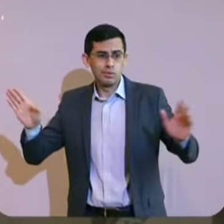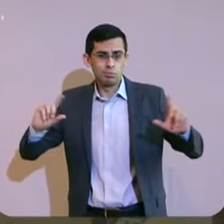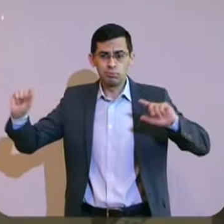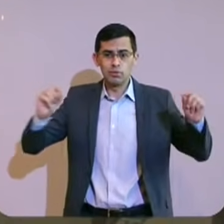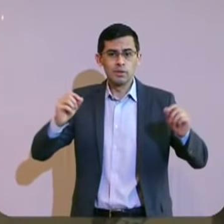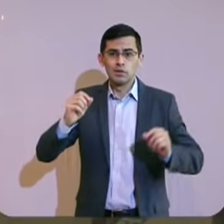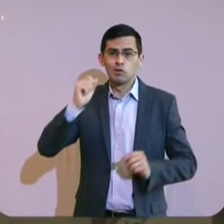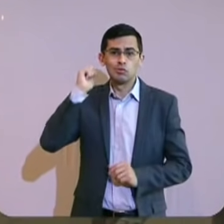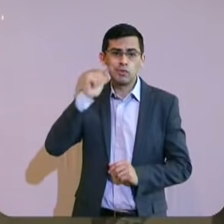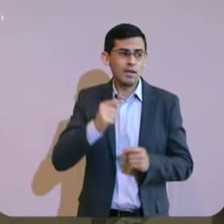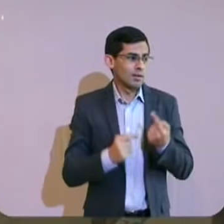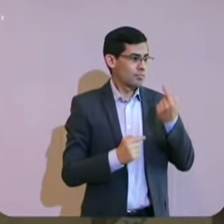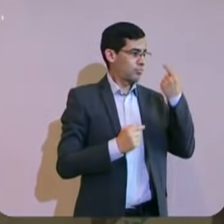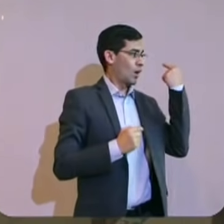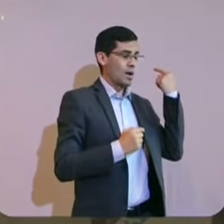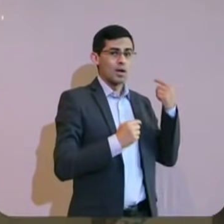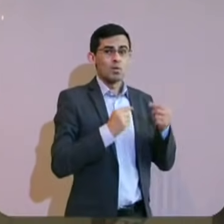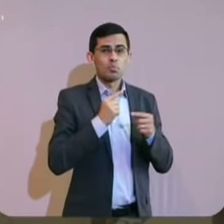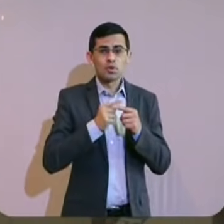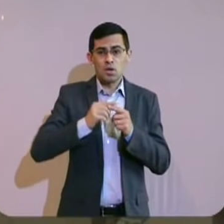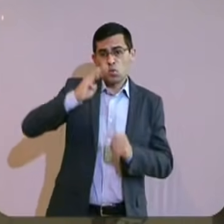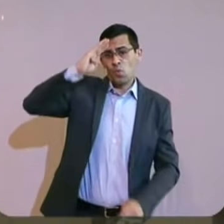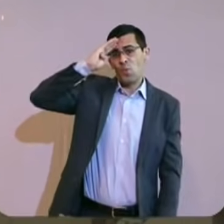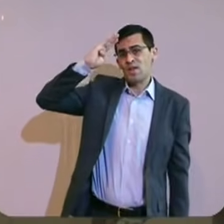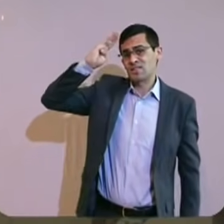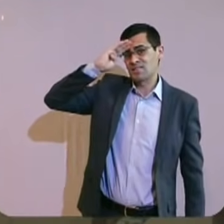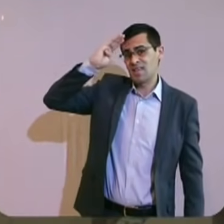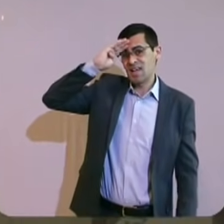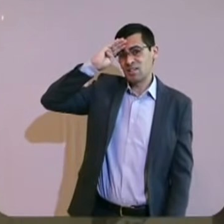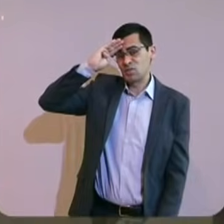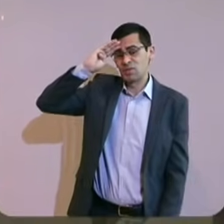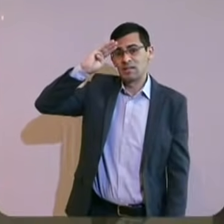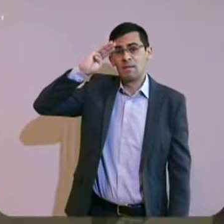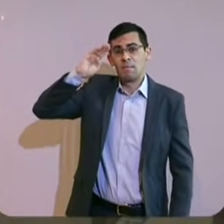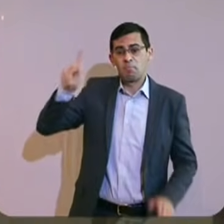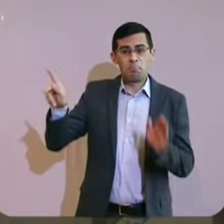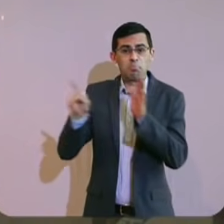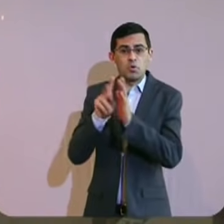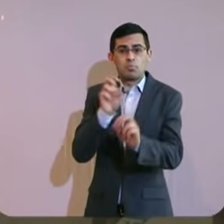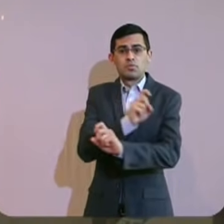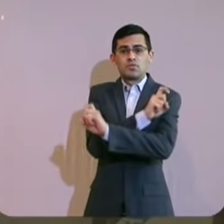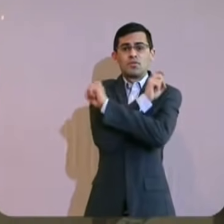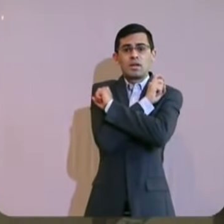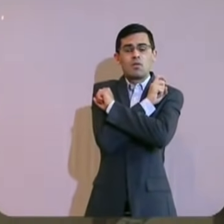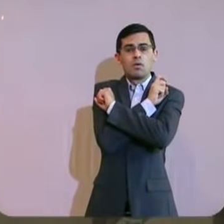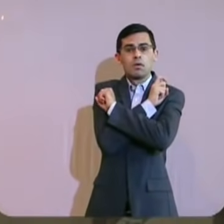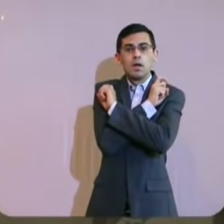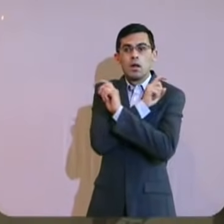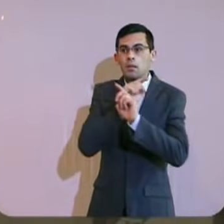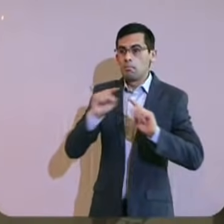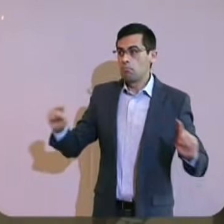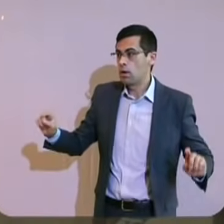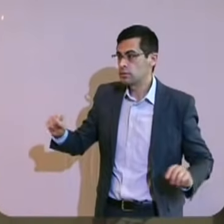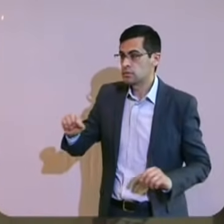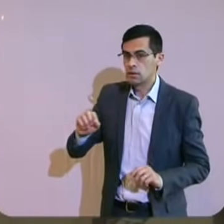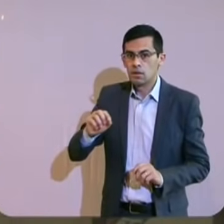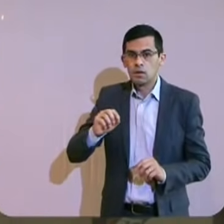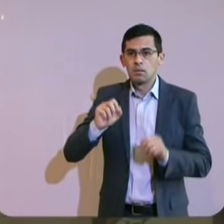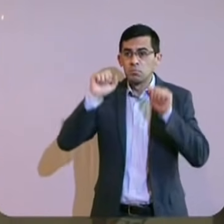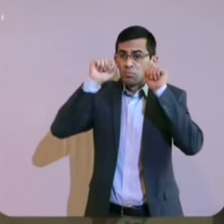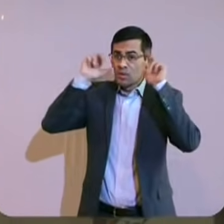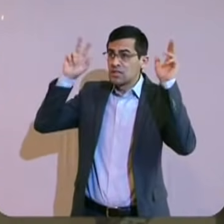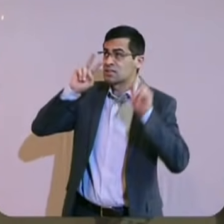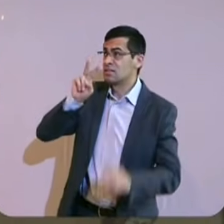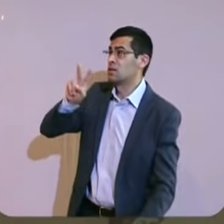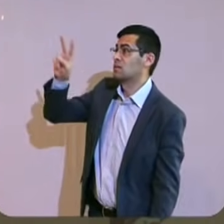para a esquerda, nem para trás, porque para trás estão os exércitos de Faraó. E aí ele começa a olhar para cima e